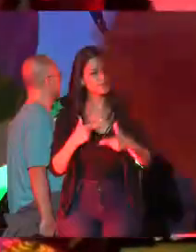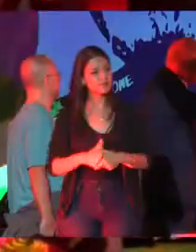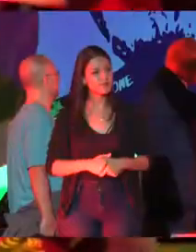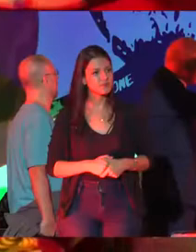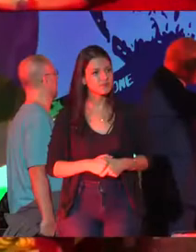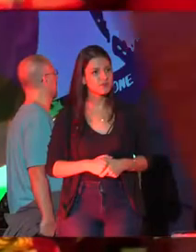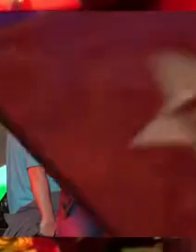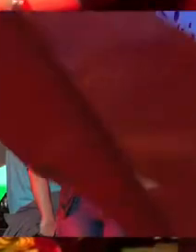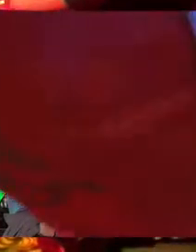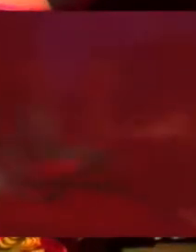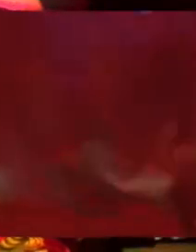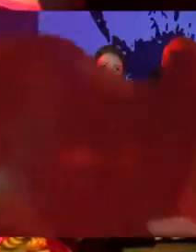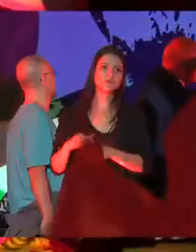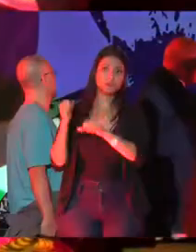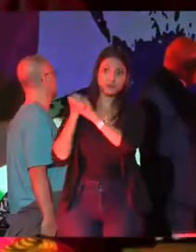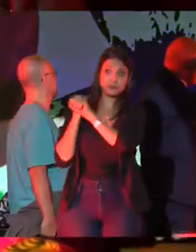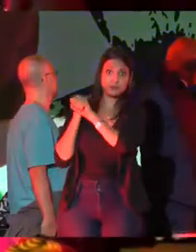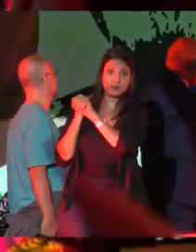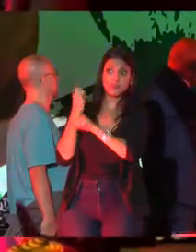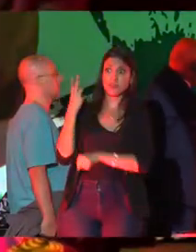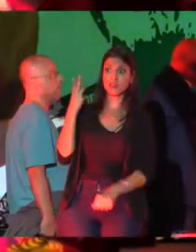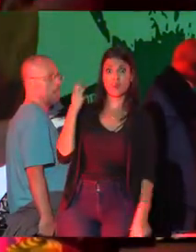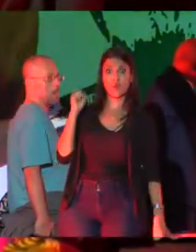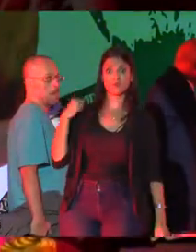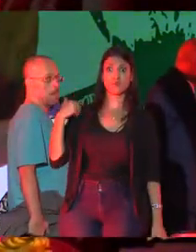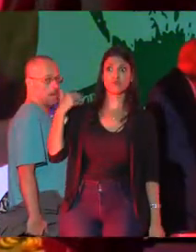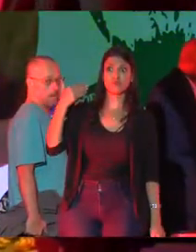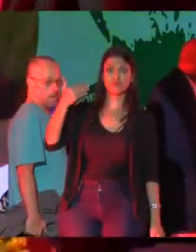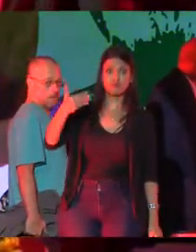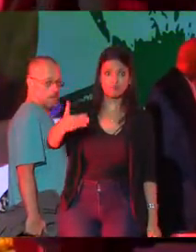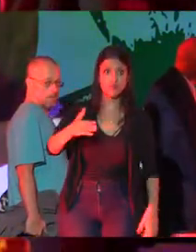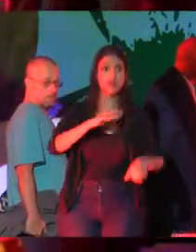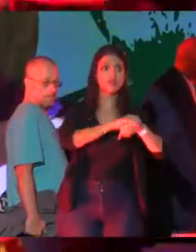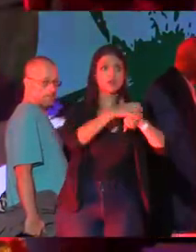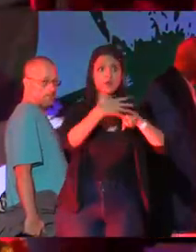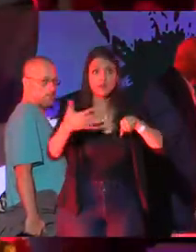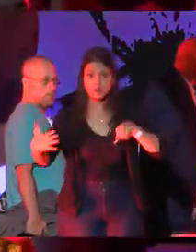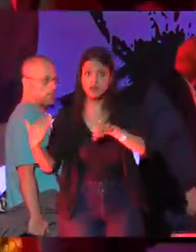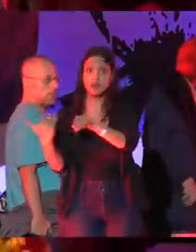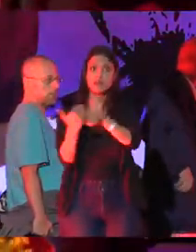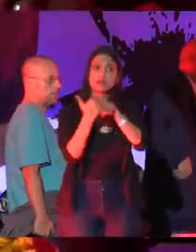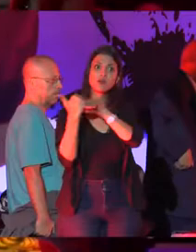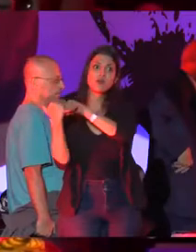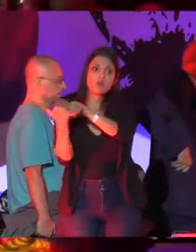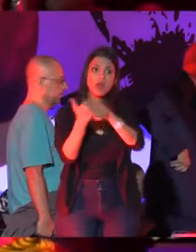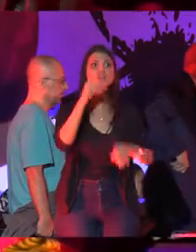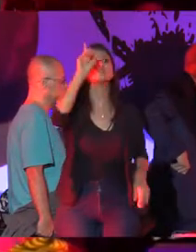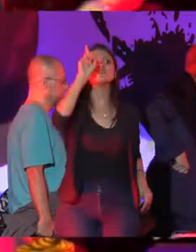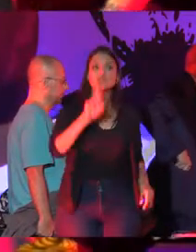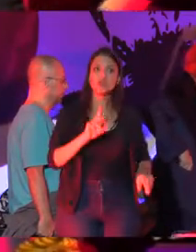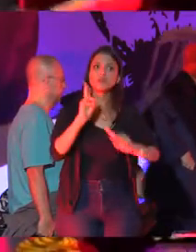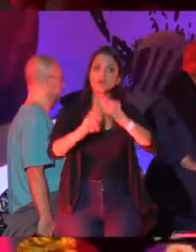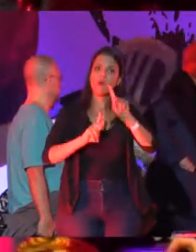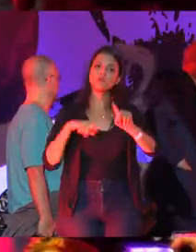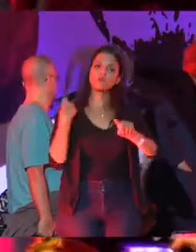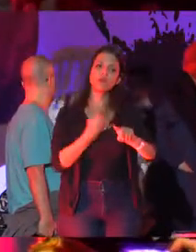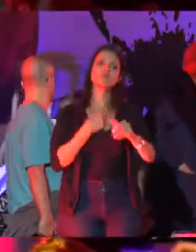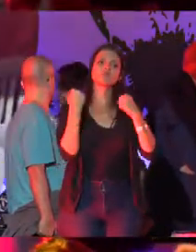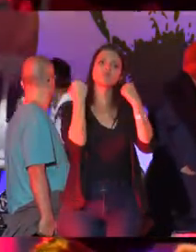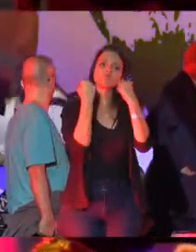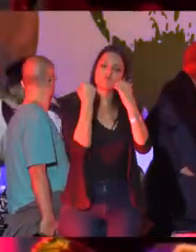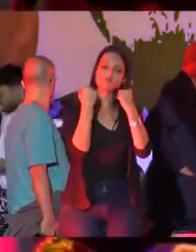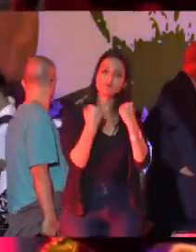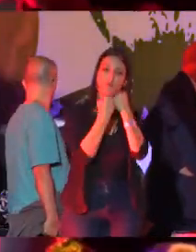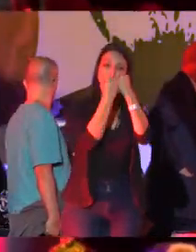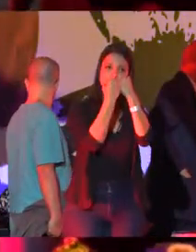Há 38 anos, defendendo a democracia, a igualdade e os direitos do povo brasileiro.